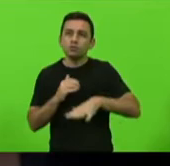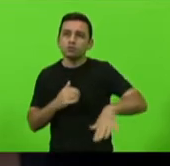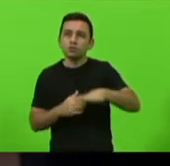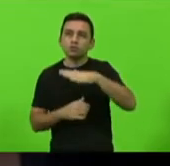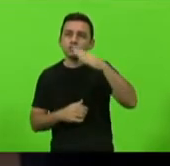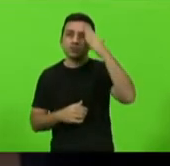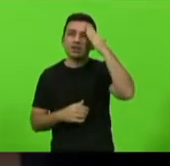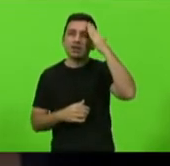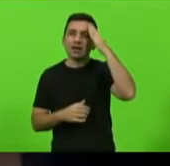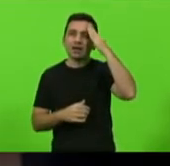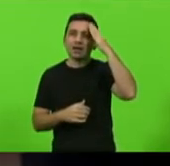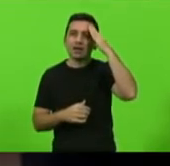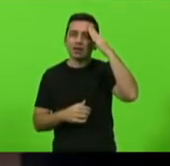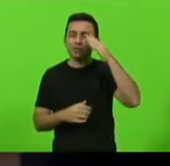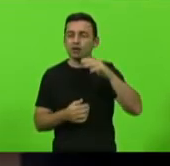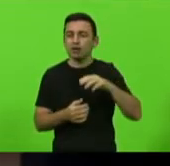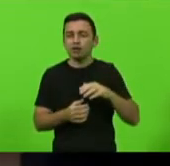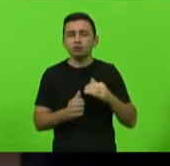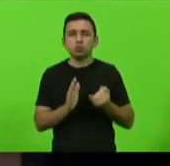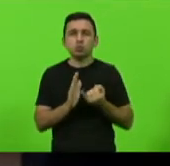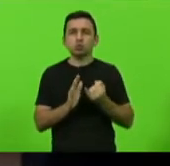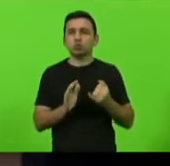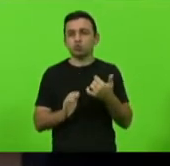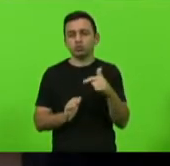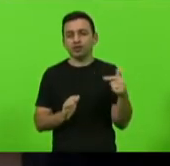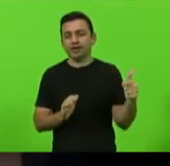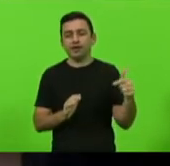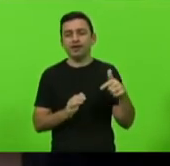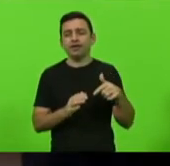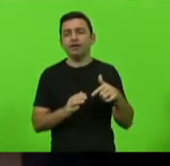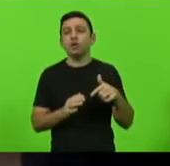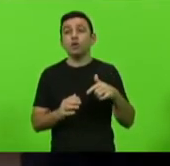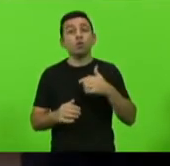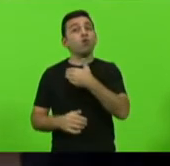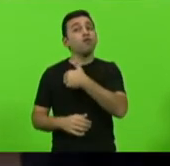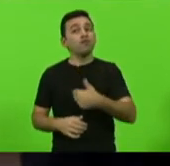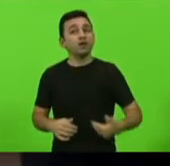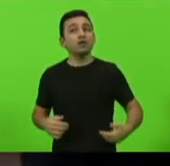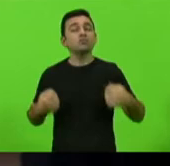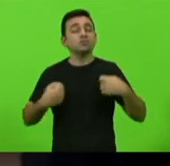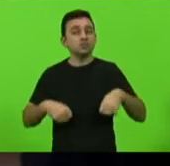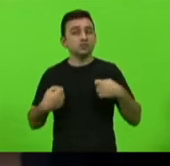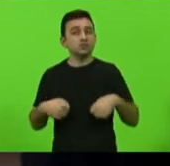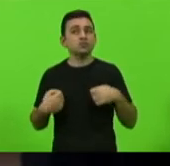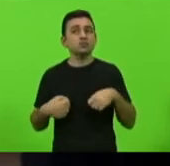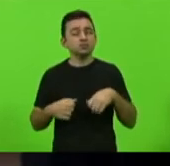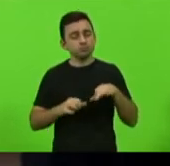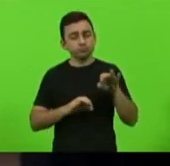dá mais lucro nenhum. Mas é importante trabalhar, o governo tinha que trabalhar a necessidade